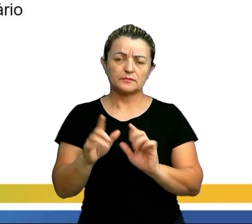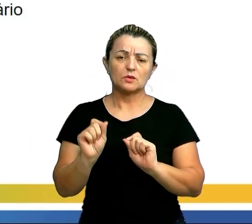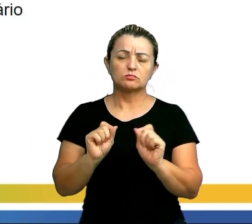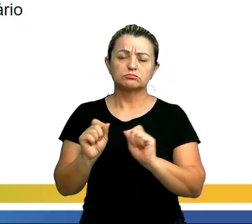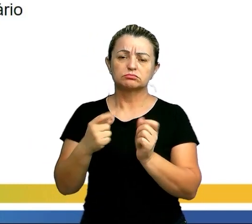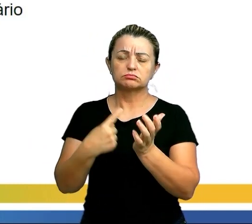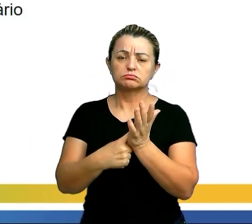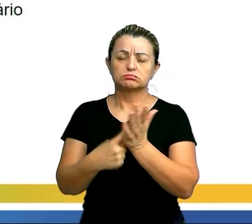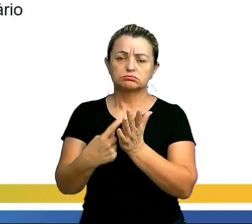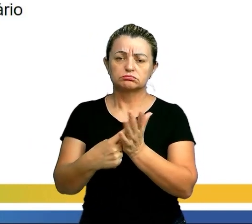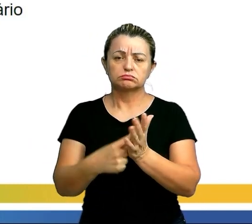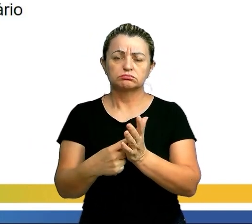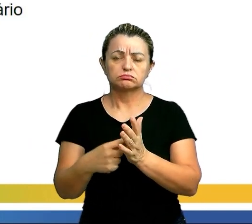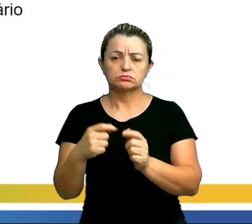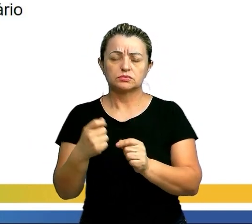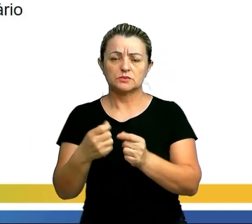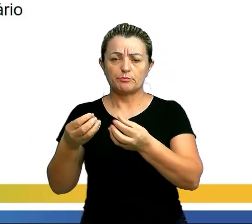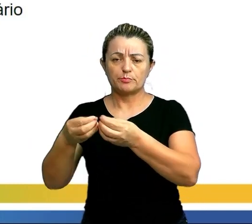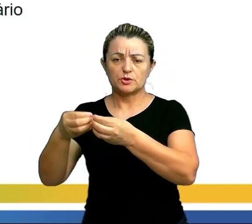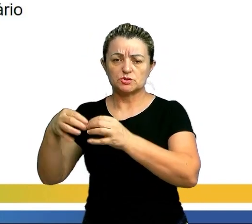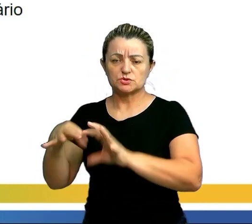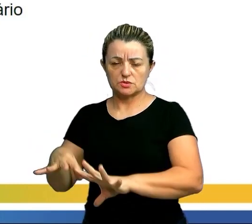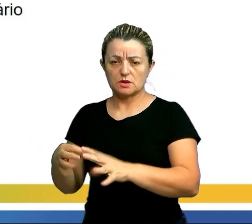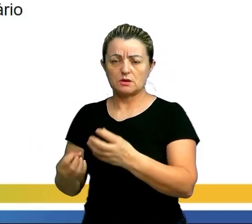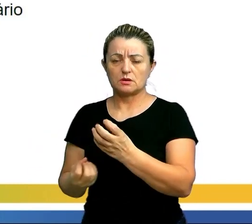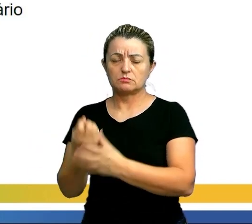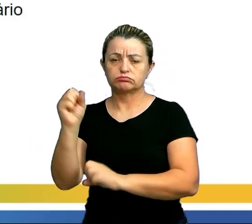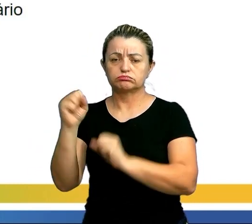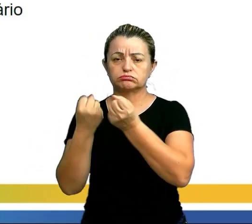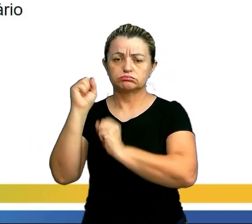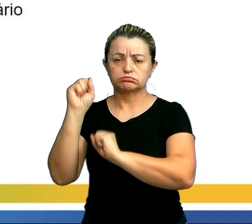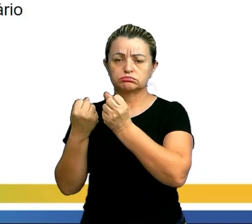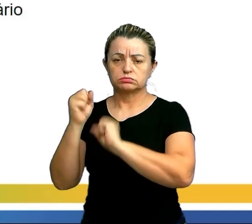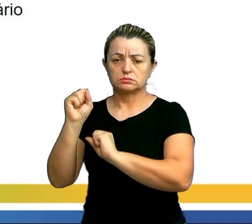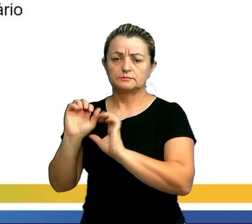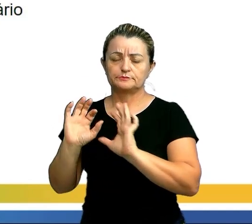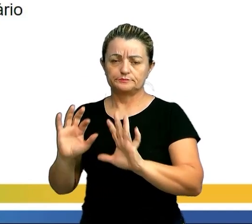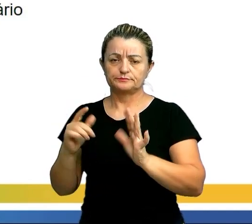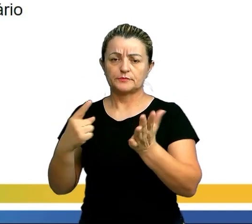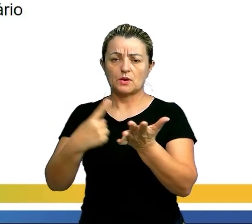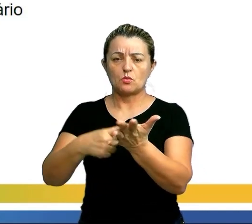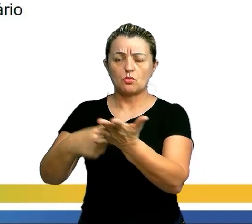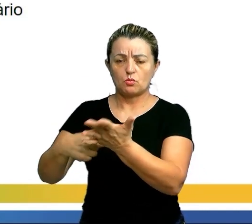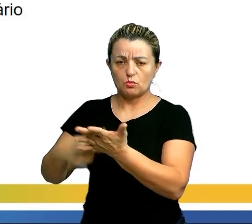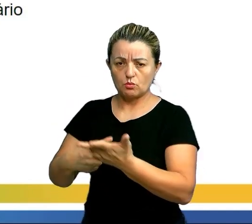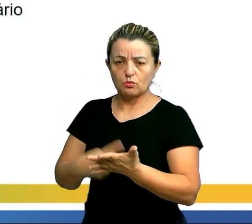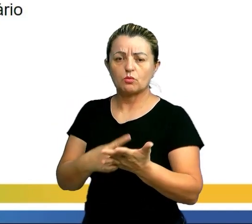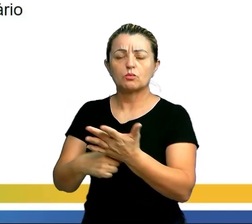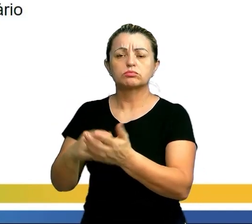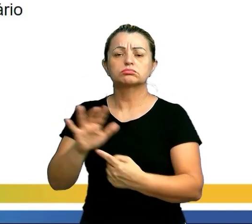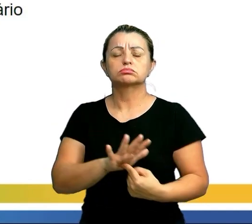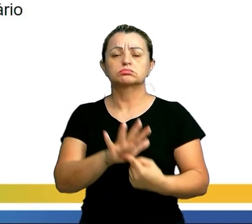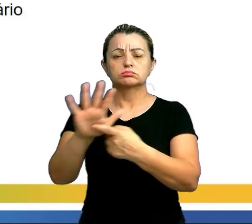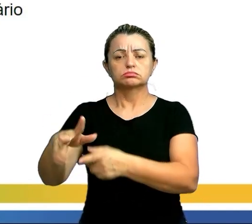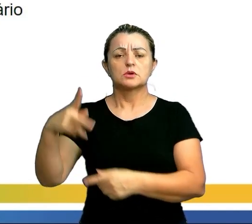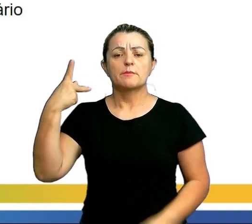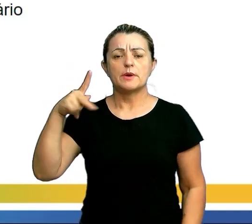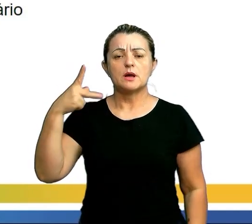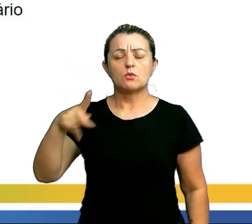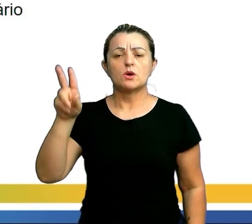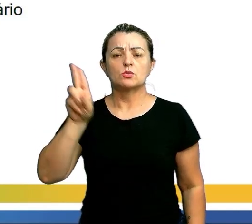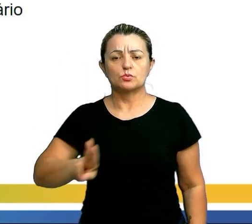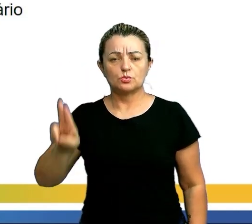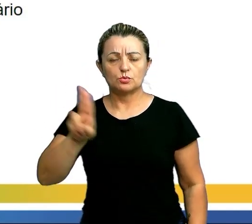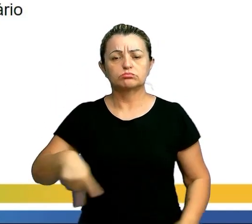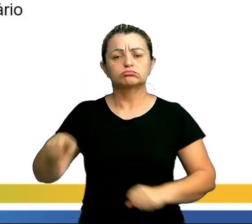sua produção industrial. O acordo vai abranger uma ampla gama de produtos e ainda será apresentado ao Paraguai e Uruguai para que